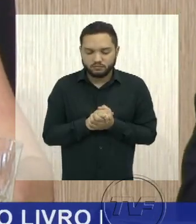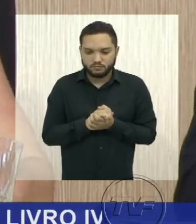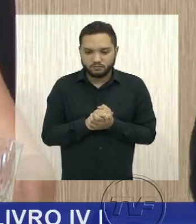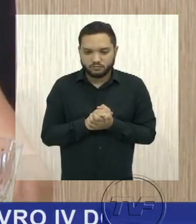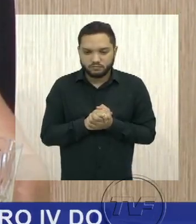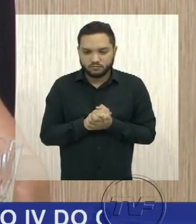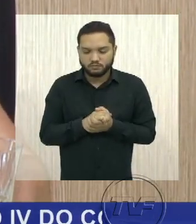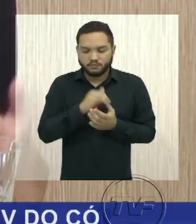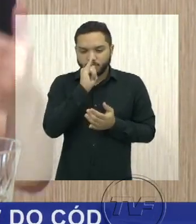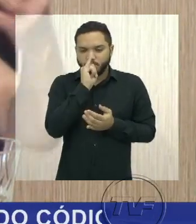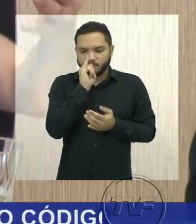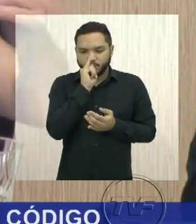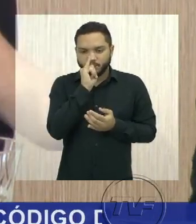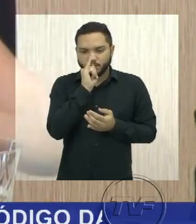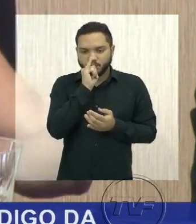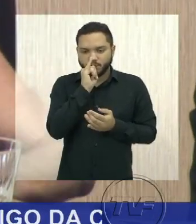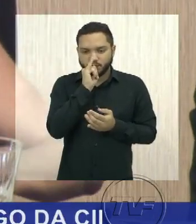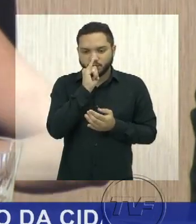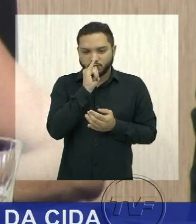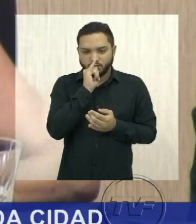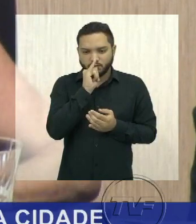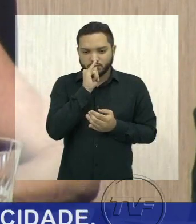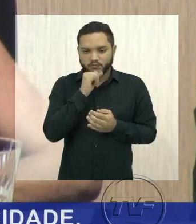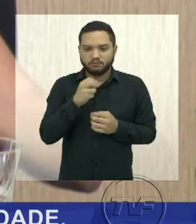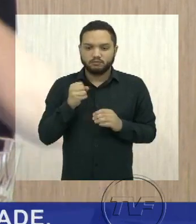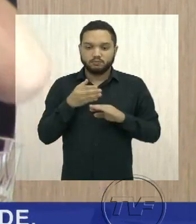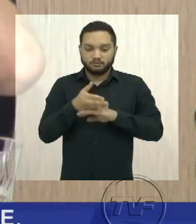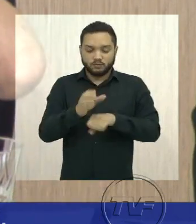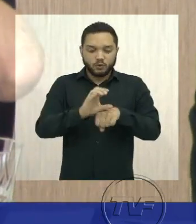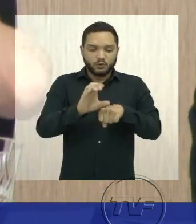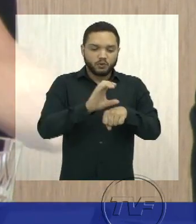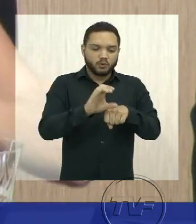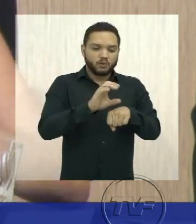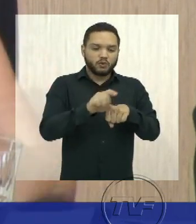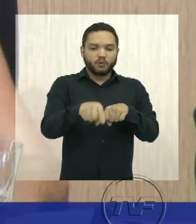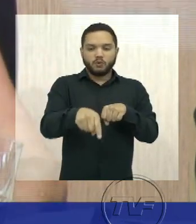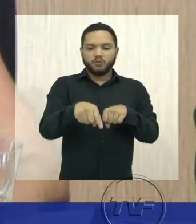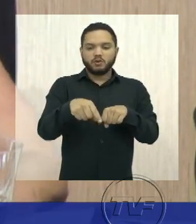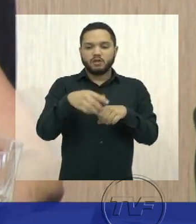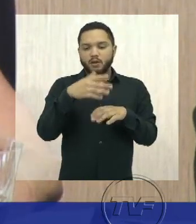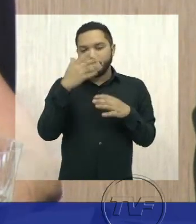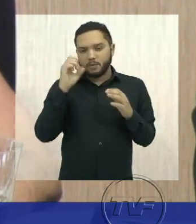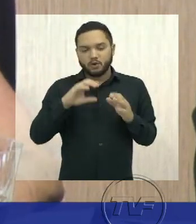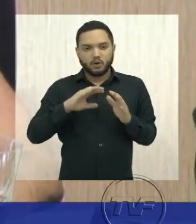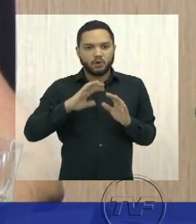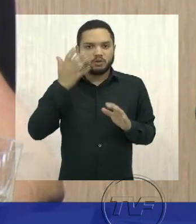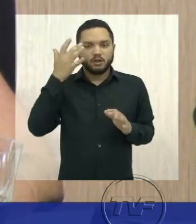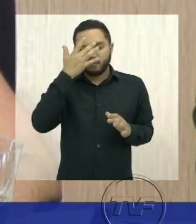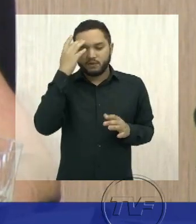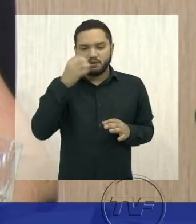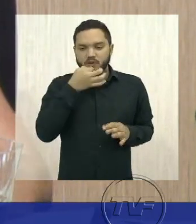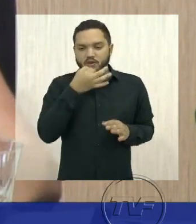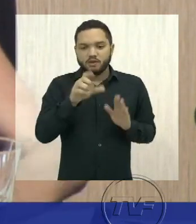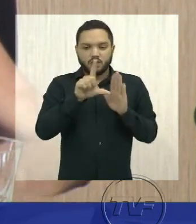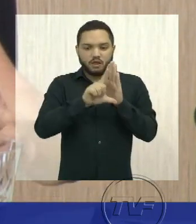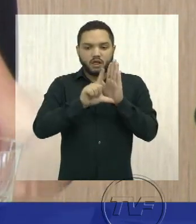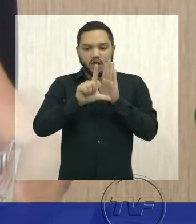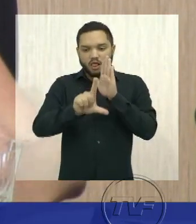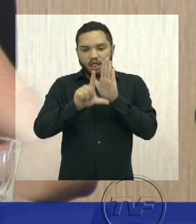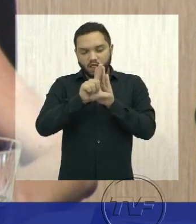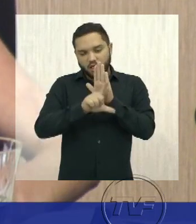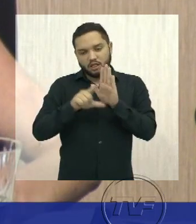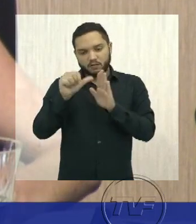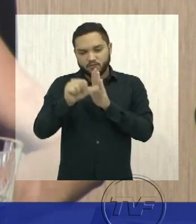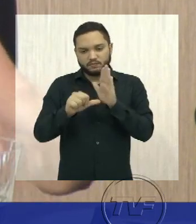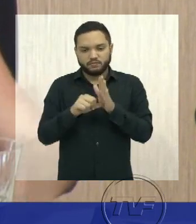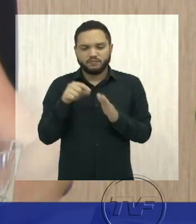é por exemplo, na hora que a gente estiver lá na capacitação, pode surgir alguma ideia de alteração legislativa. Isso aqui é